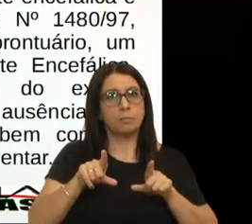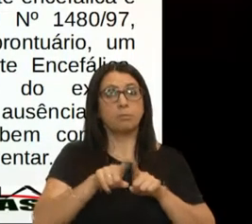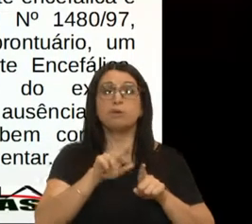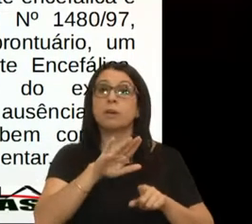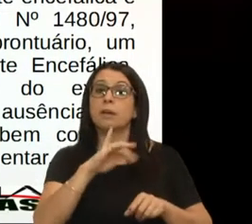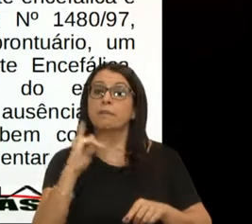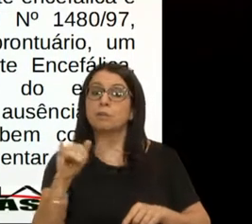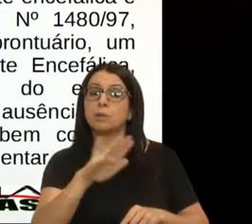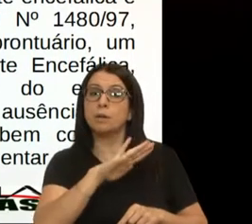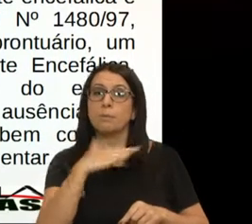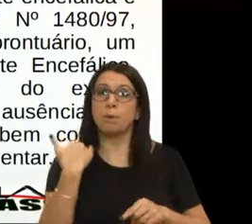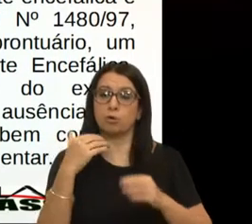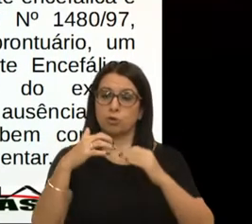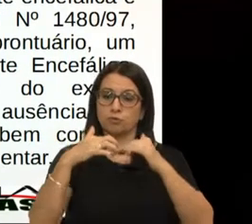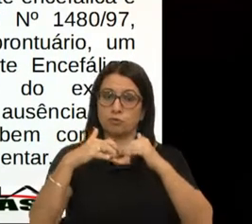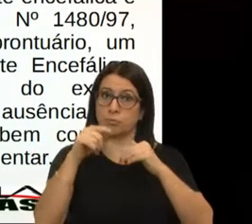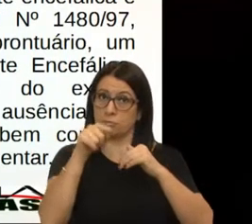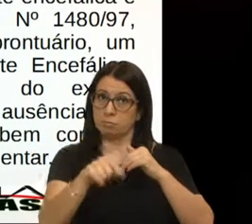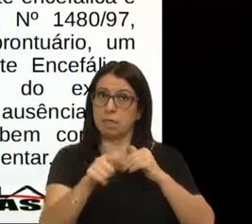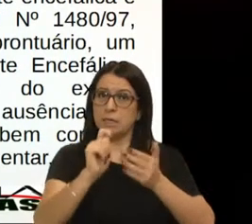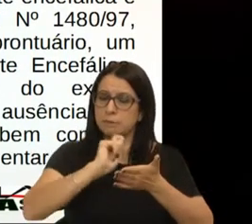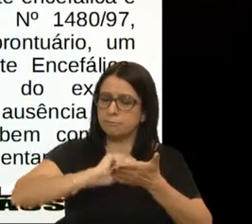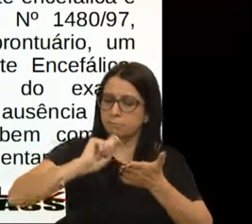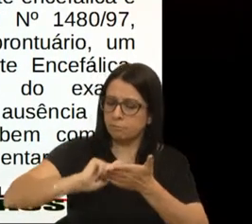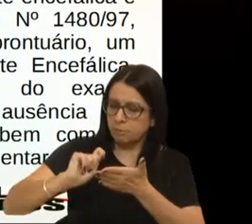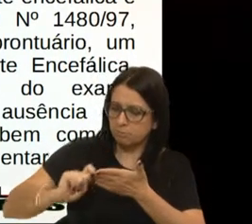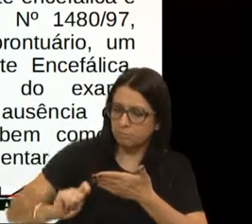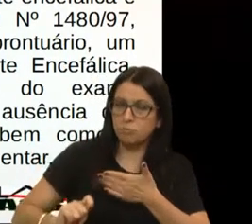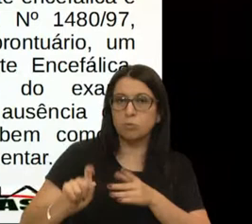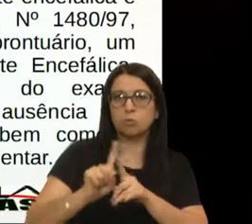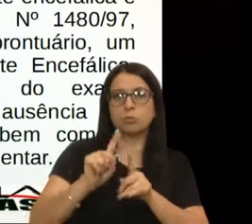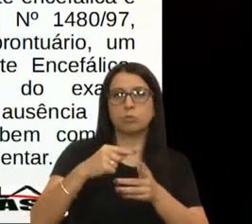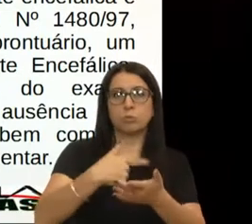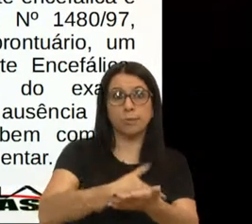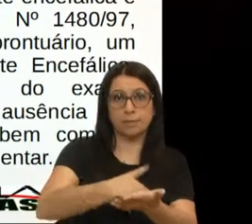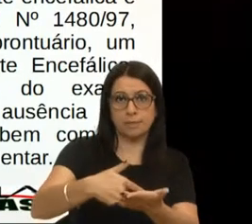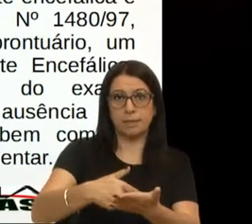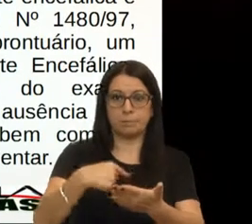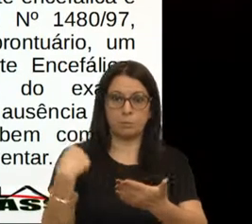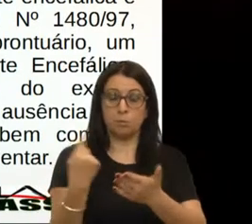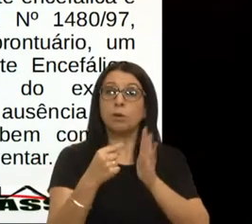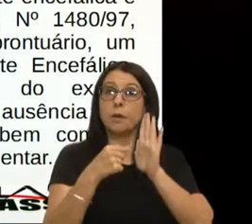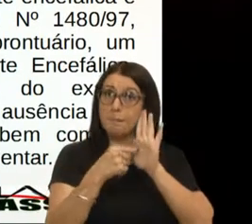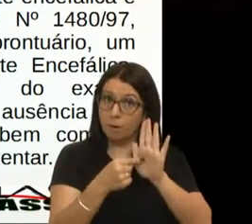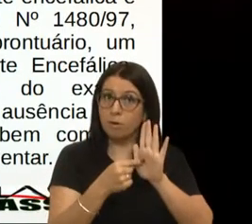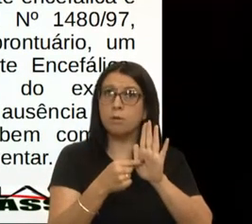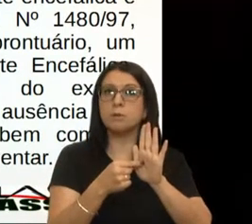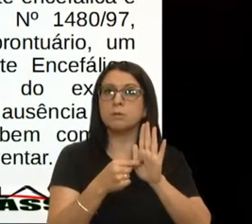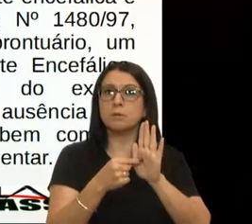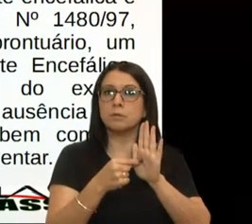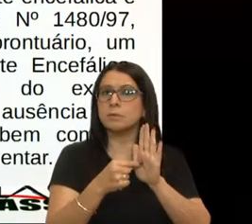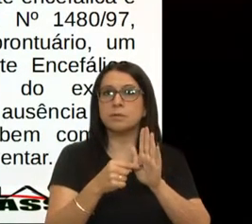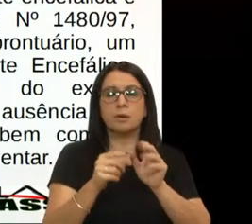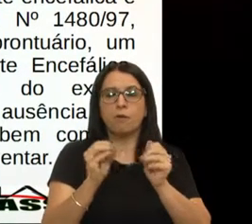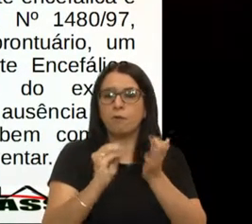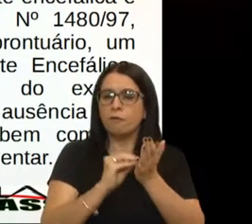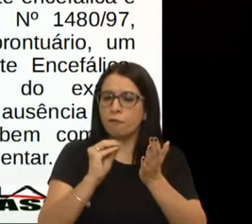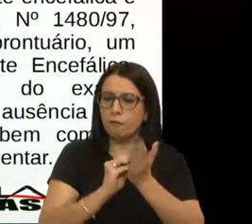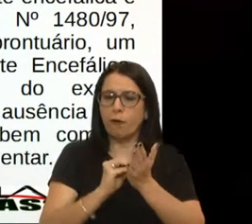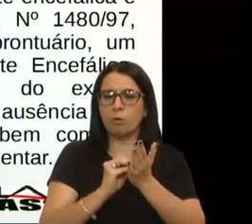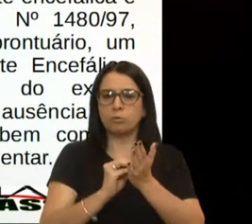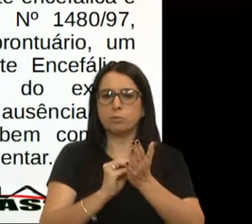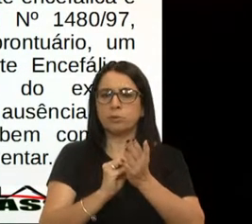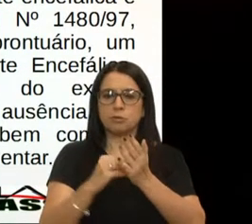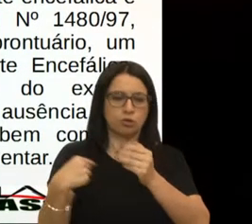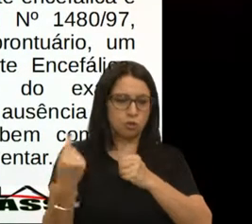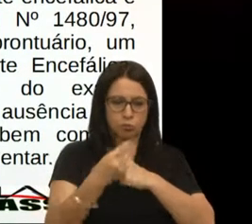morte encefálica descrevendo os elementos do exame neurológico que demonstram a ausência dos reflexos do tronco cerebral,